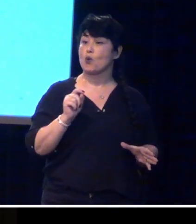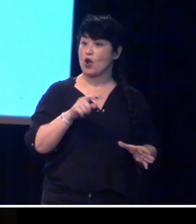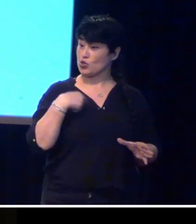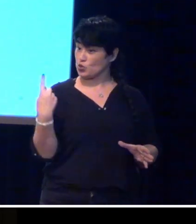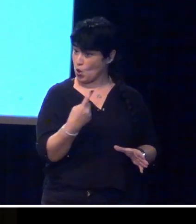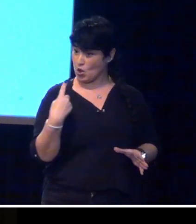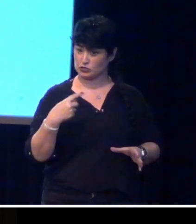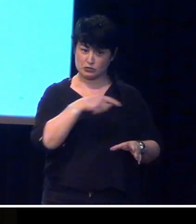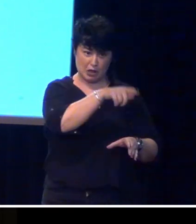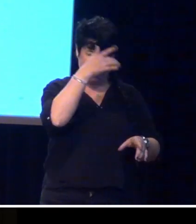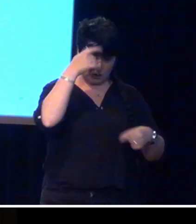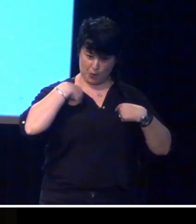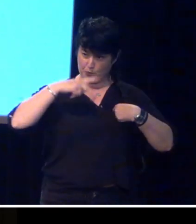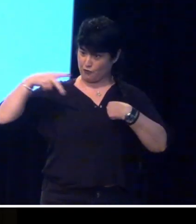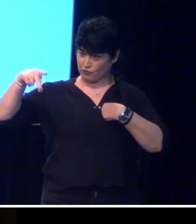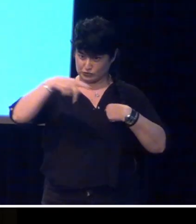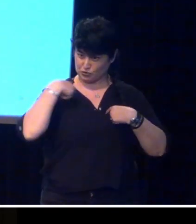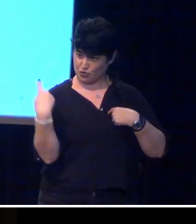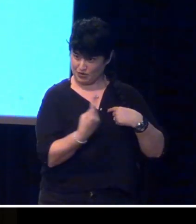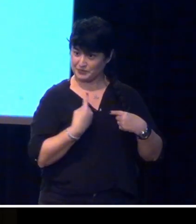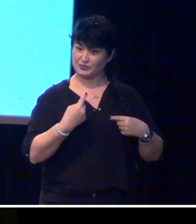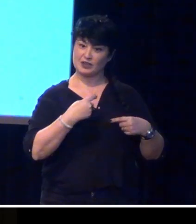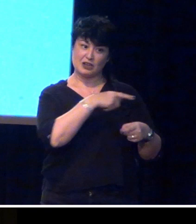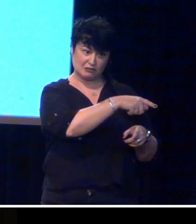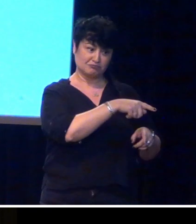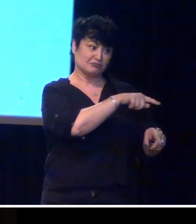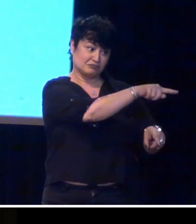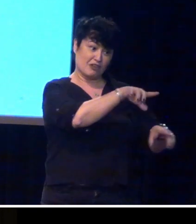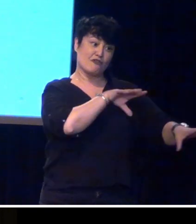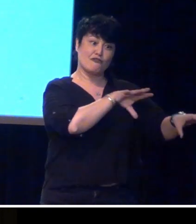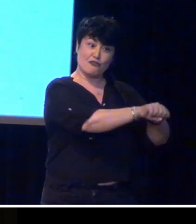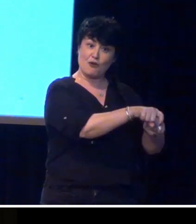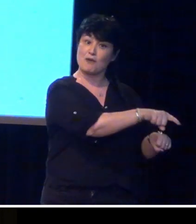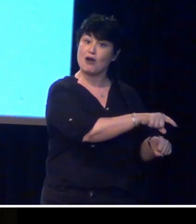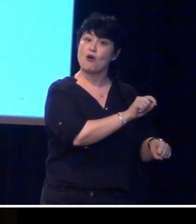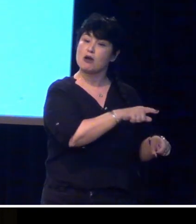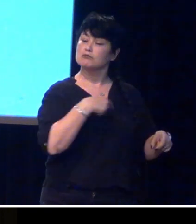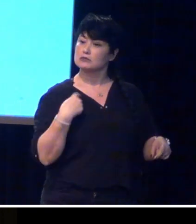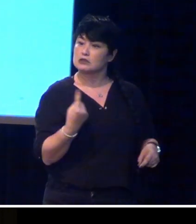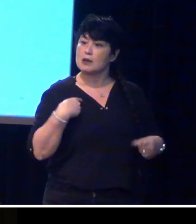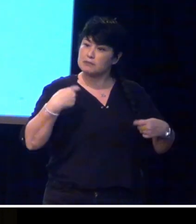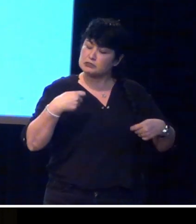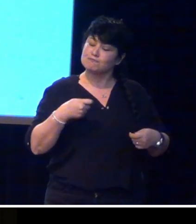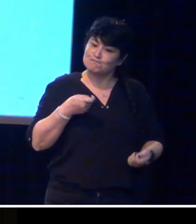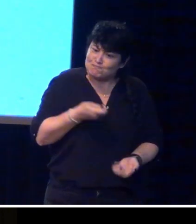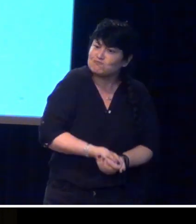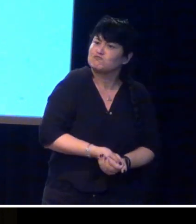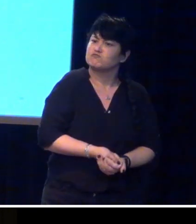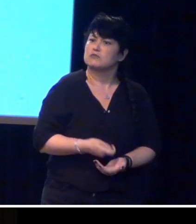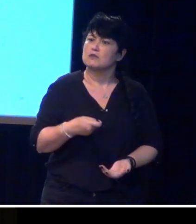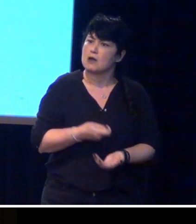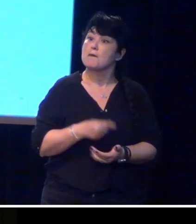enquanto formadores de professores, né? Nós estamos nesse cenário, nós precisamos potencializar,